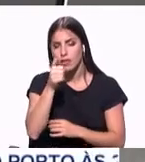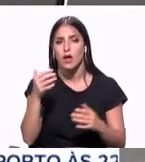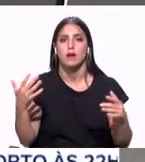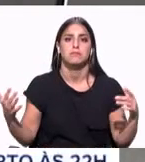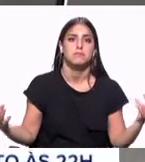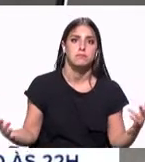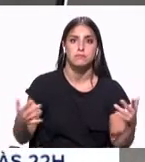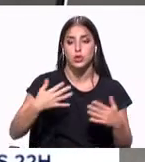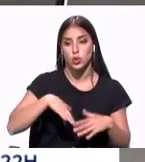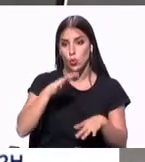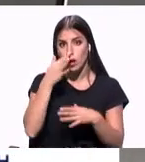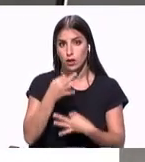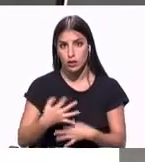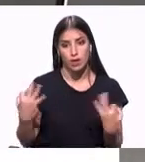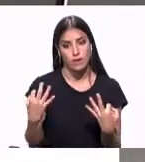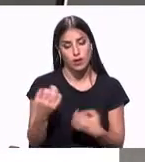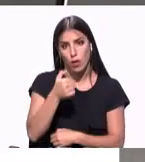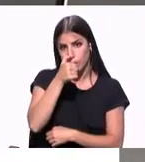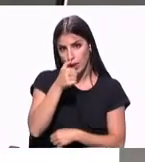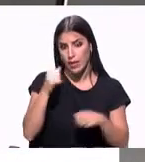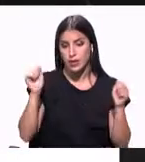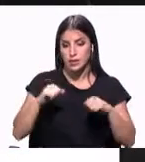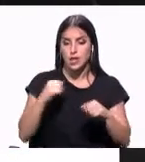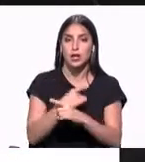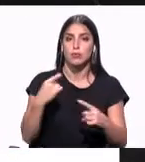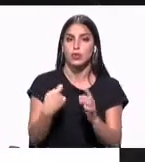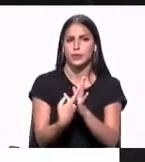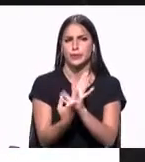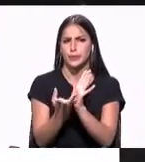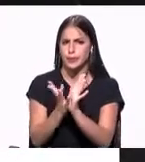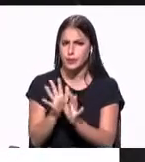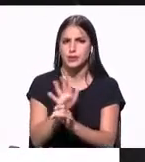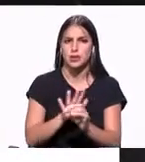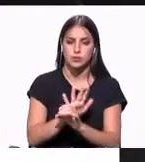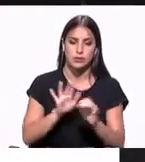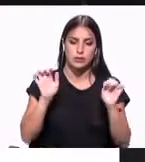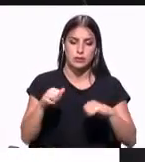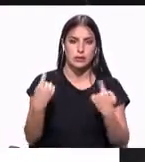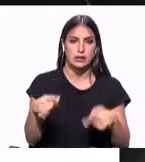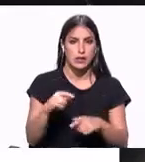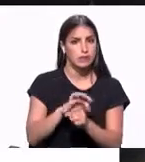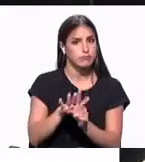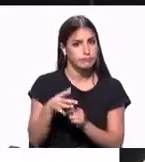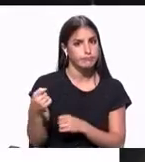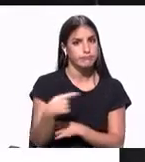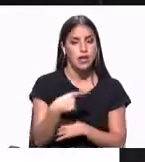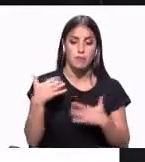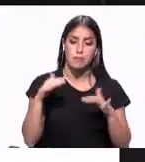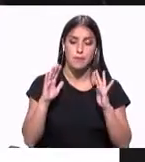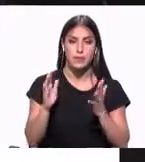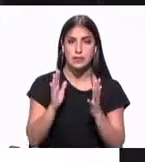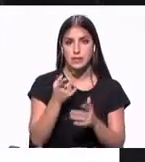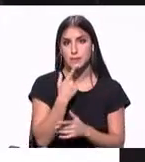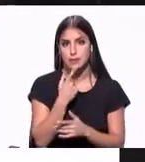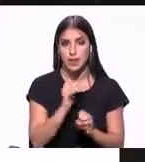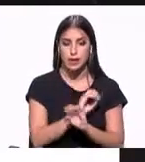portanto, acredito que estejam muito ocupadas, porque há muitos casos aqui, não há dúvida que há, acredito que estejam ocupadas, mas eu acho que elas têm que perceber o lado